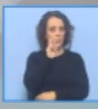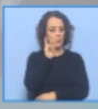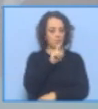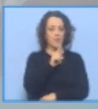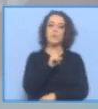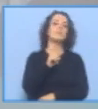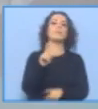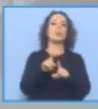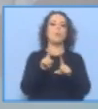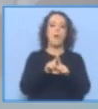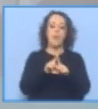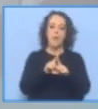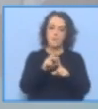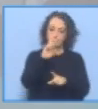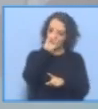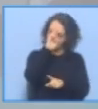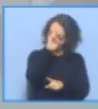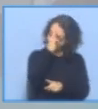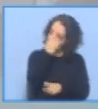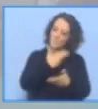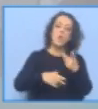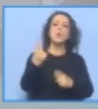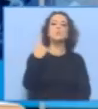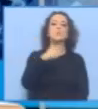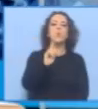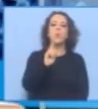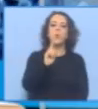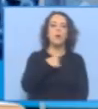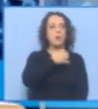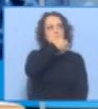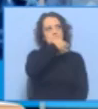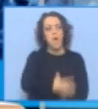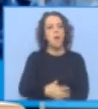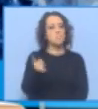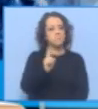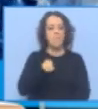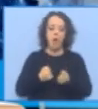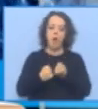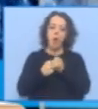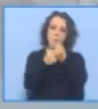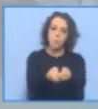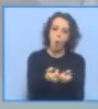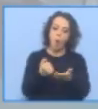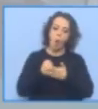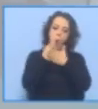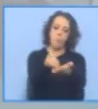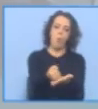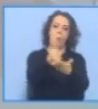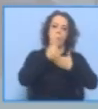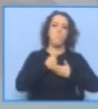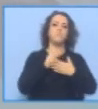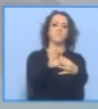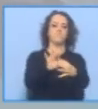conotação do suportai-vos, claro. Não é? Não é um aturai-vos. Não é um aturai-vos, mas sim um sustentai-vos, não é? Amparai-vos uns aos outros,